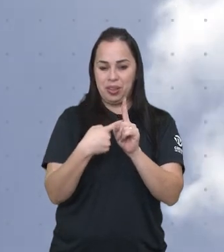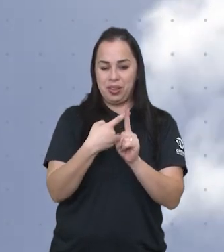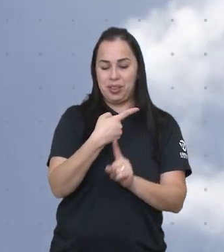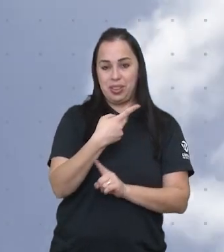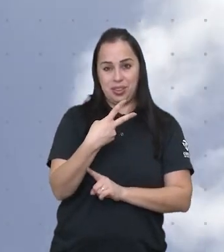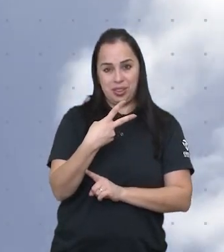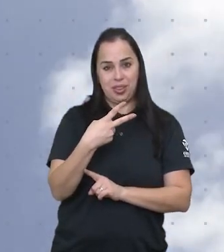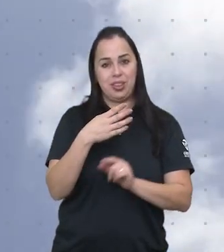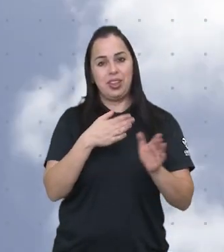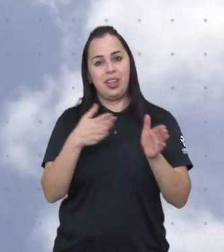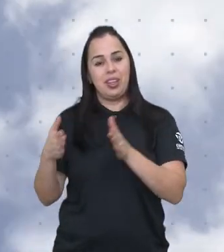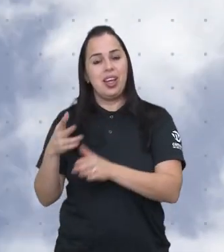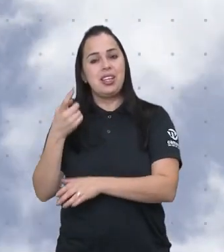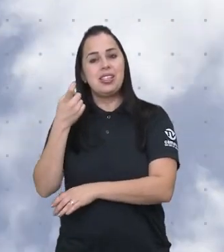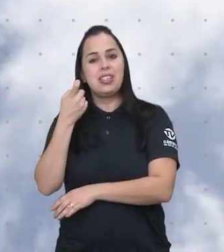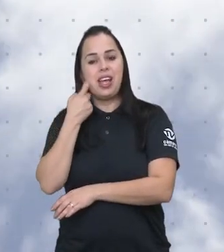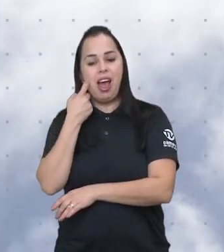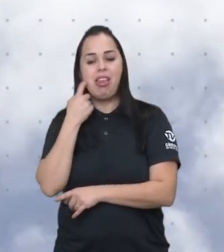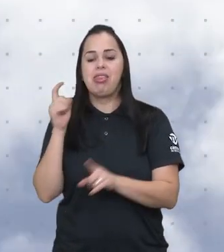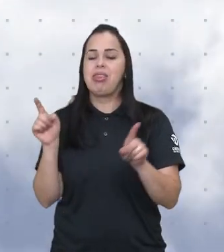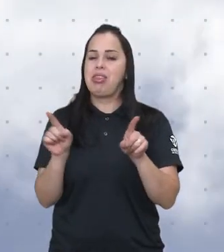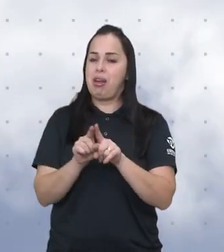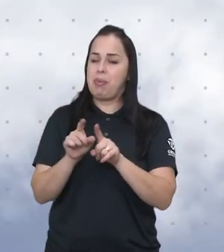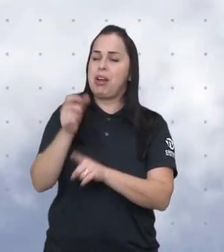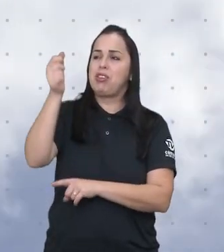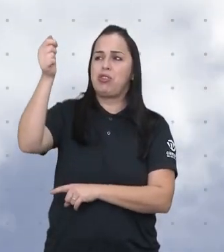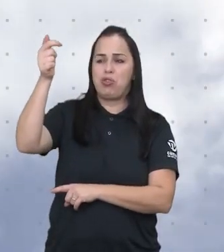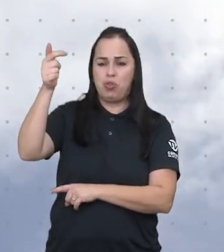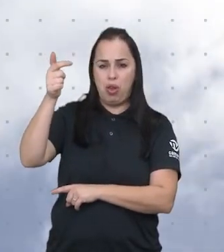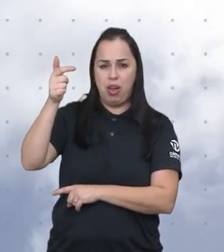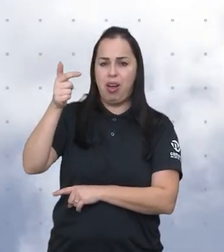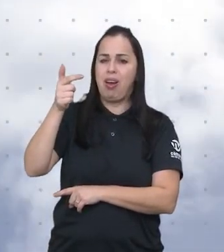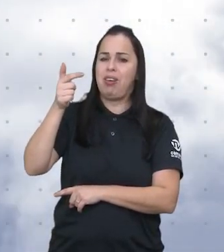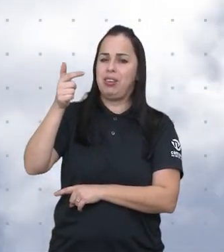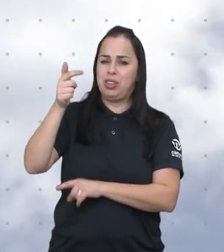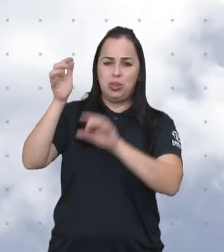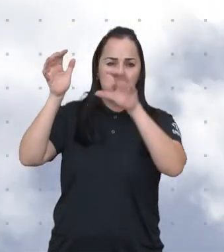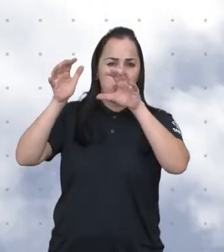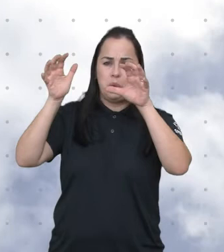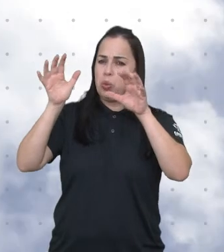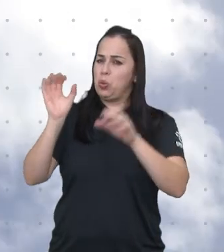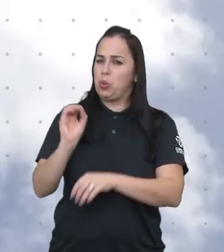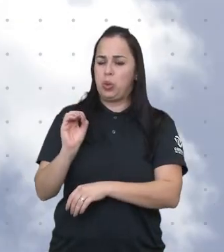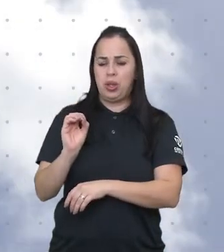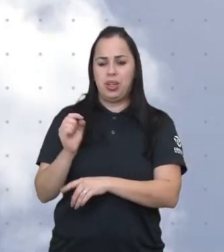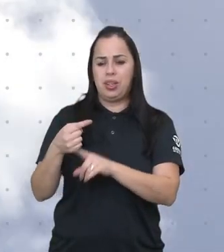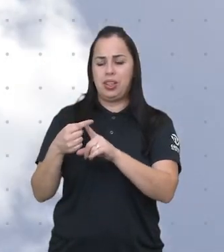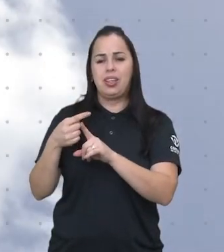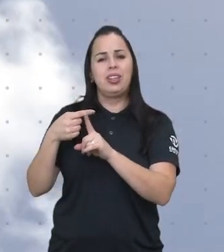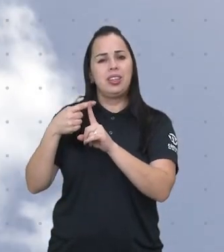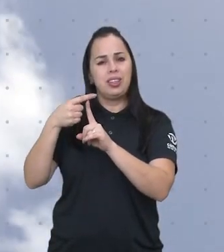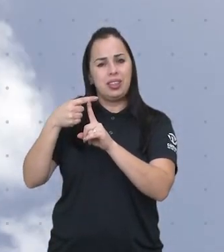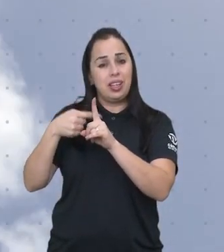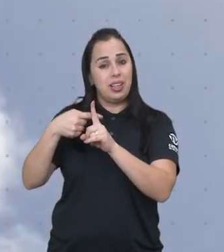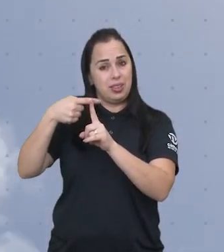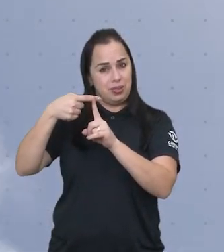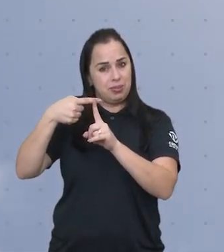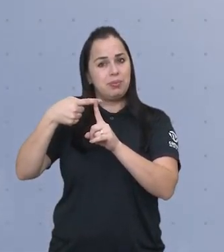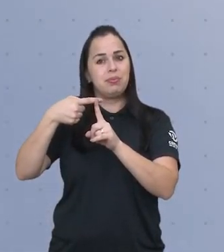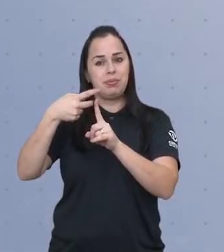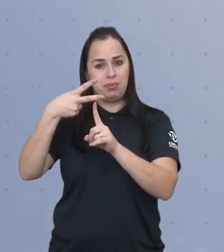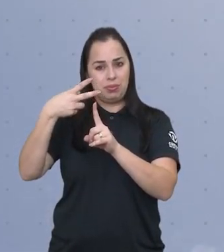de 12. Na sexta, o dia também será de sol com poucas chances de chuva e temperaturas amenas.